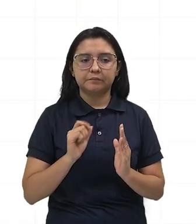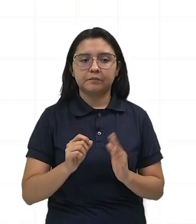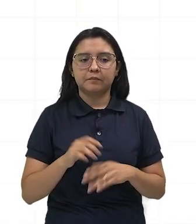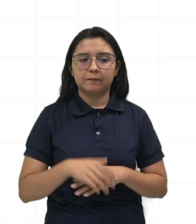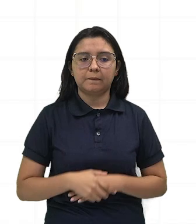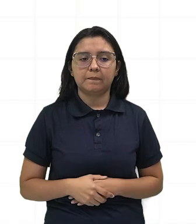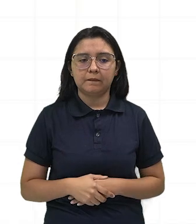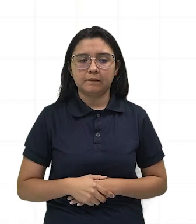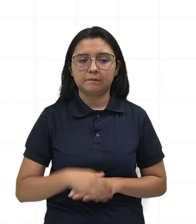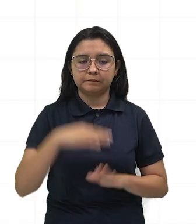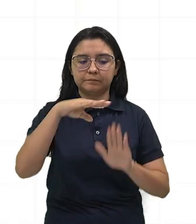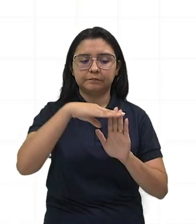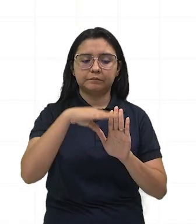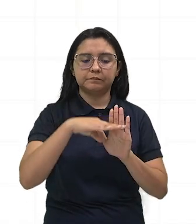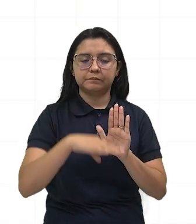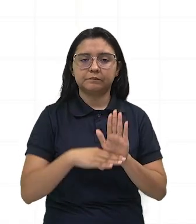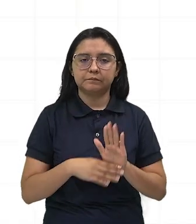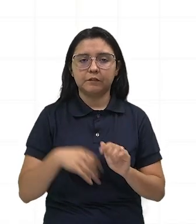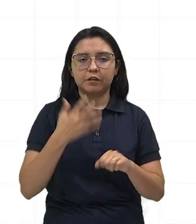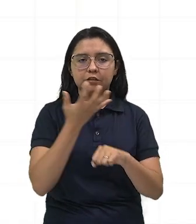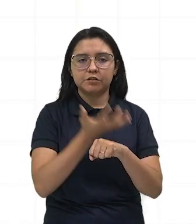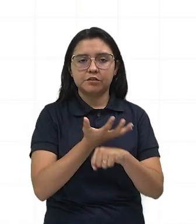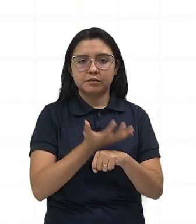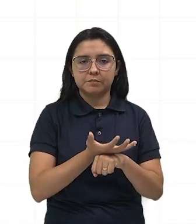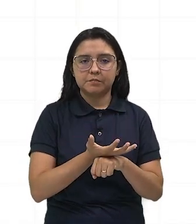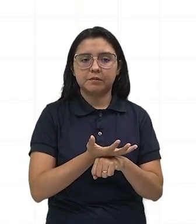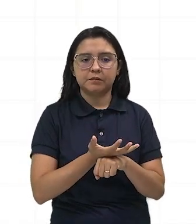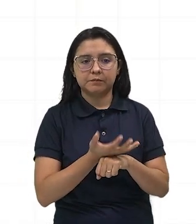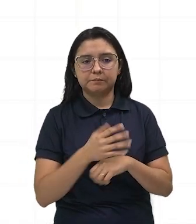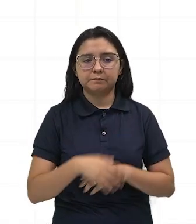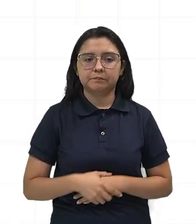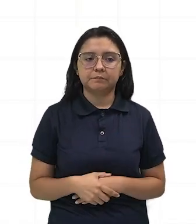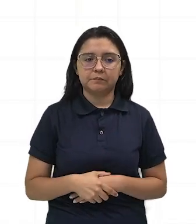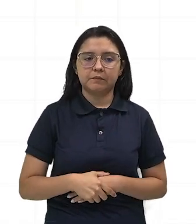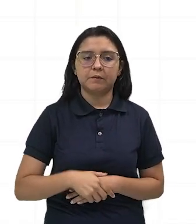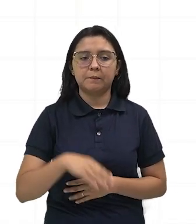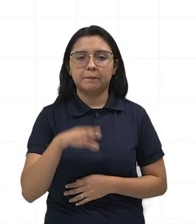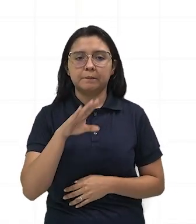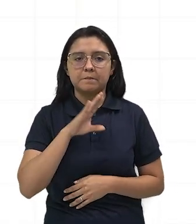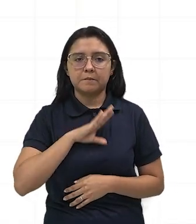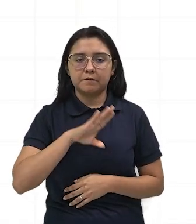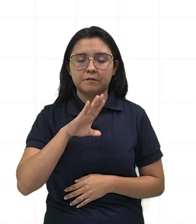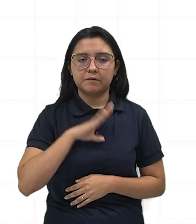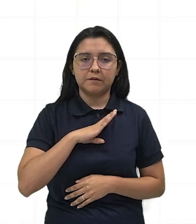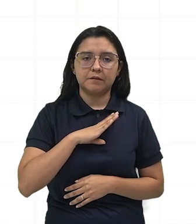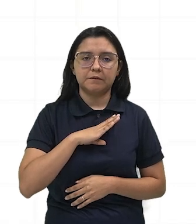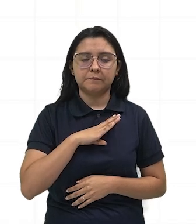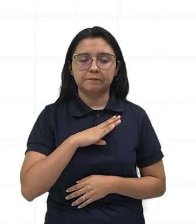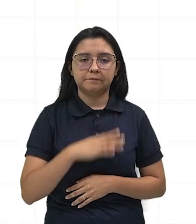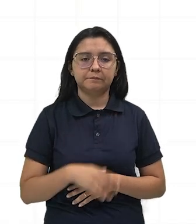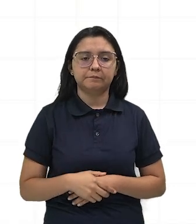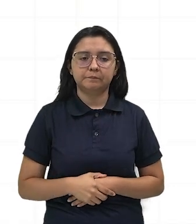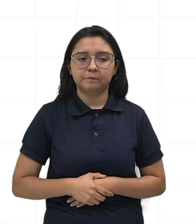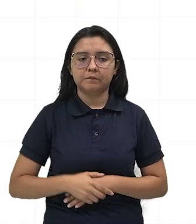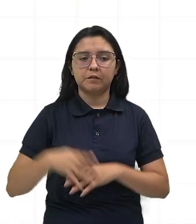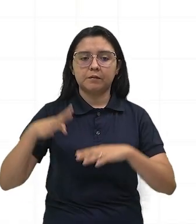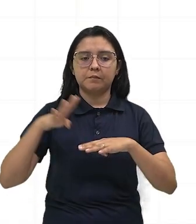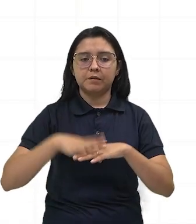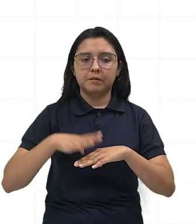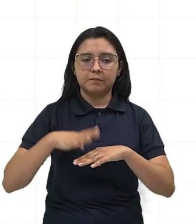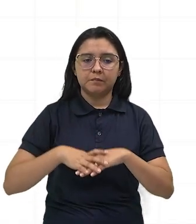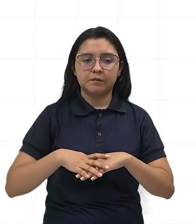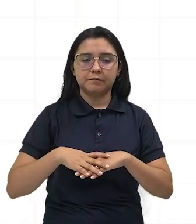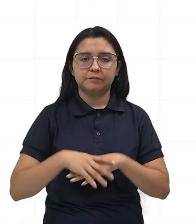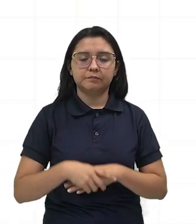são língua portuguesa, primeira nota, segunda nota, terceira nota. Matemática, primeira nota, segunda